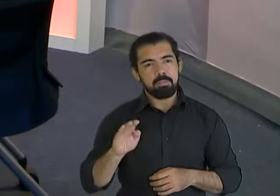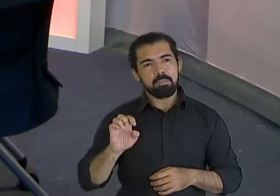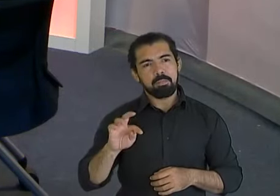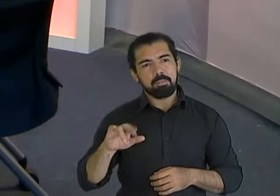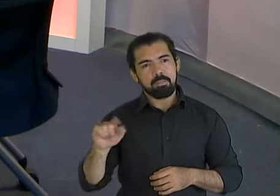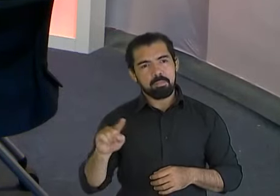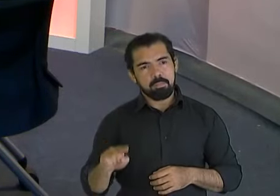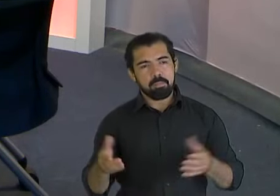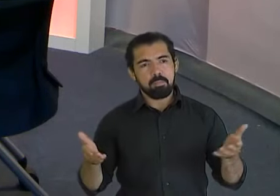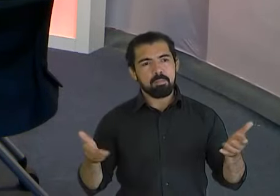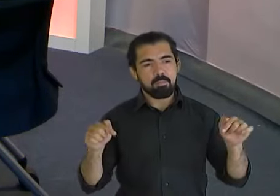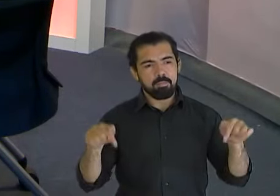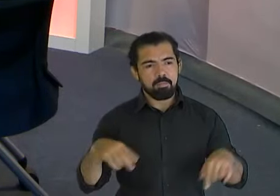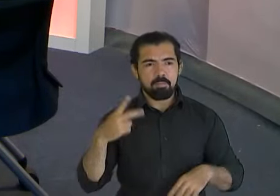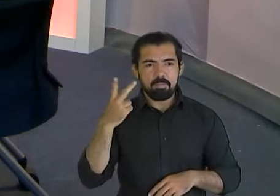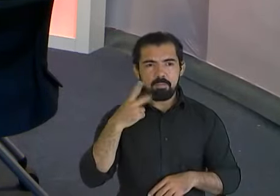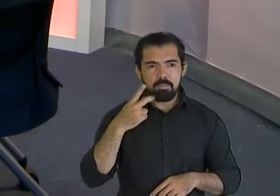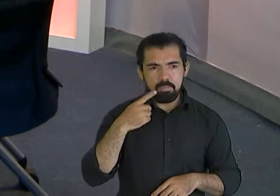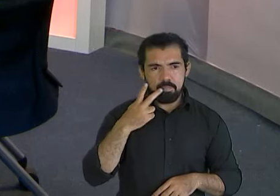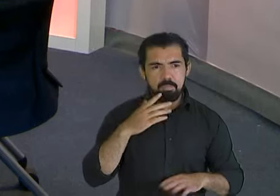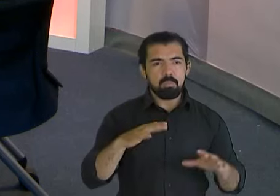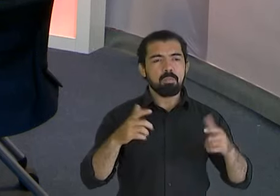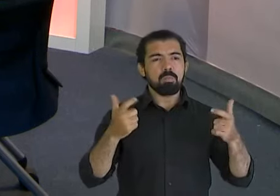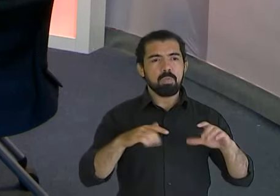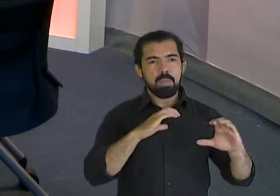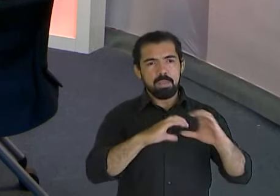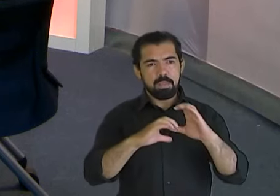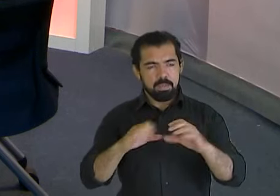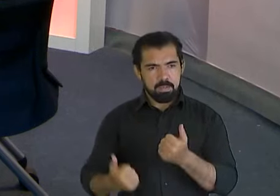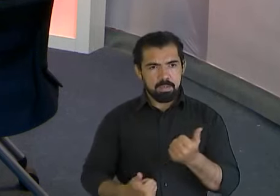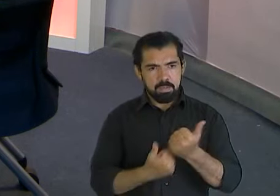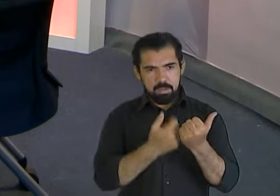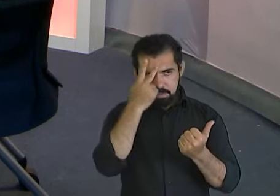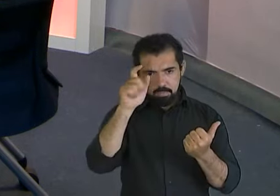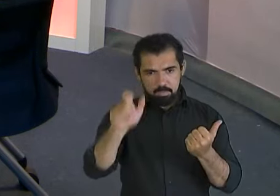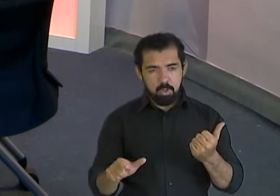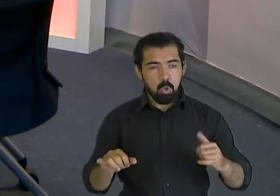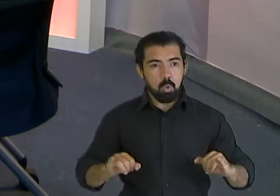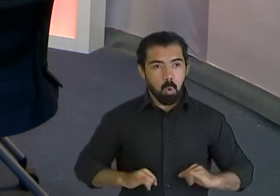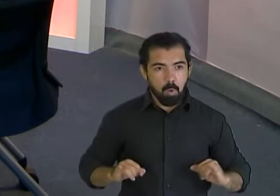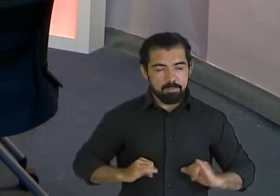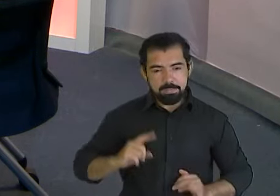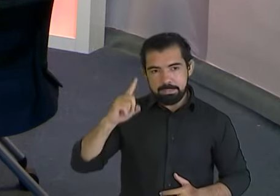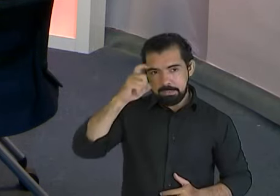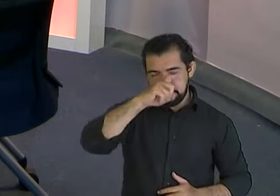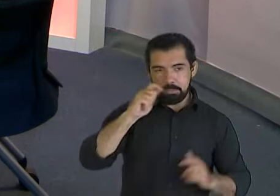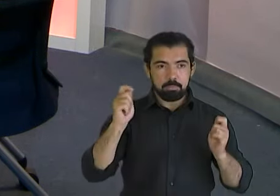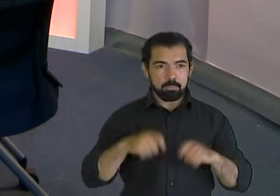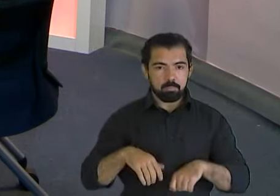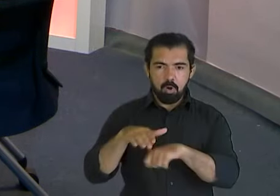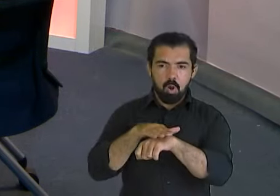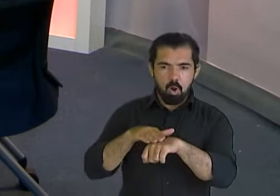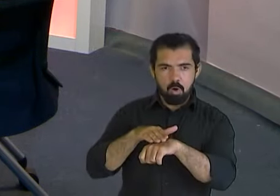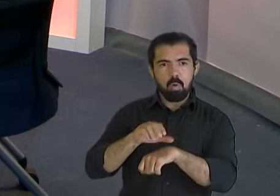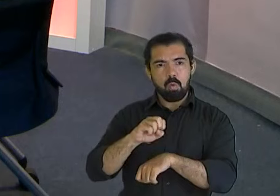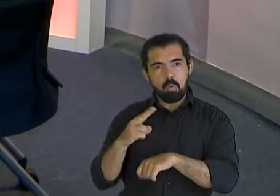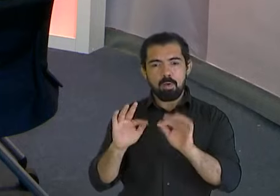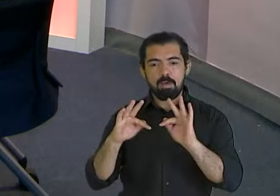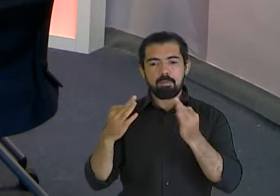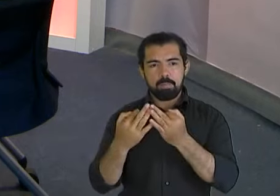em Fortaleza, quais são os canais assim de apoio que uma pessoa que está numa situação difícil pode procurar, ou a família?